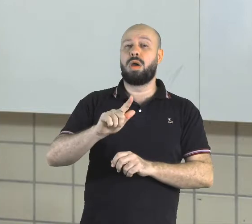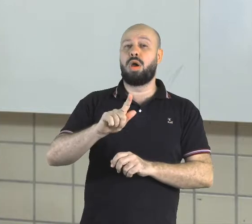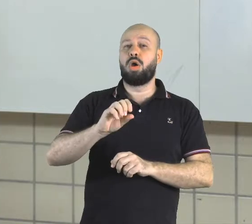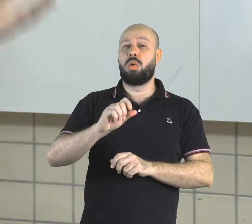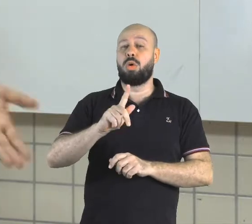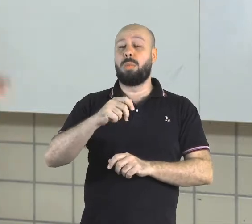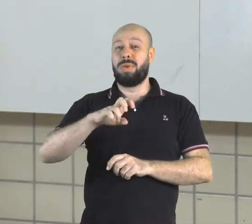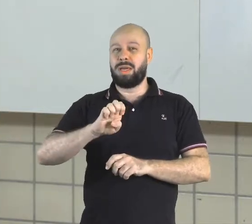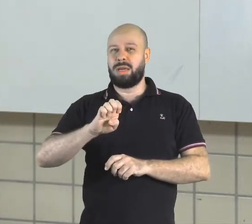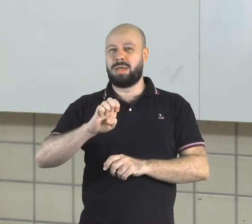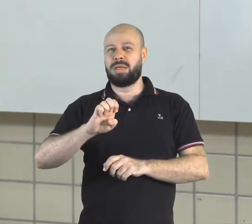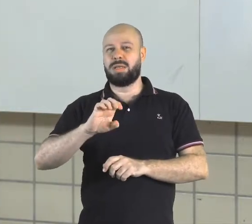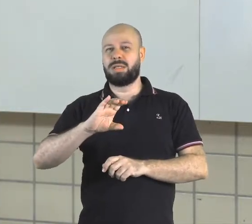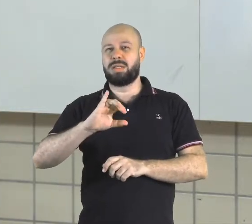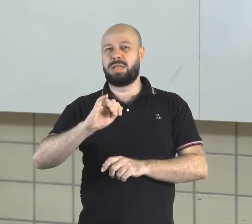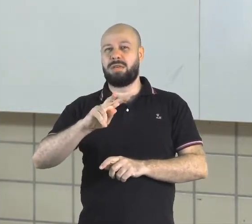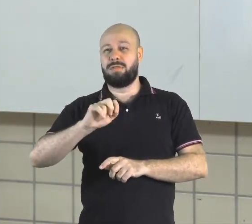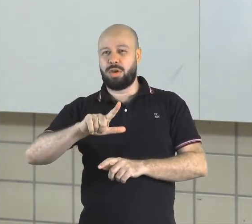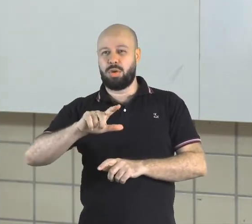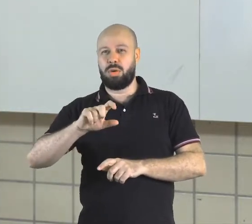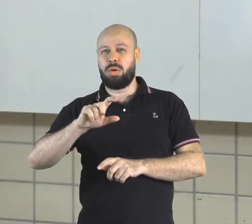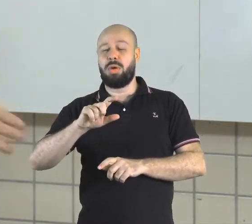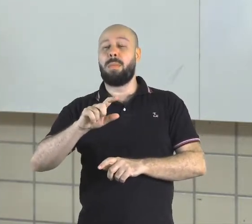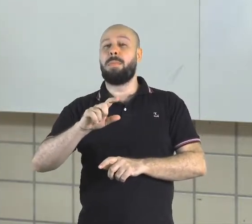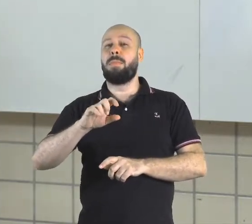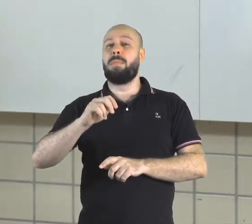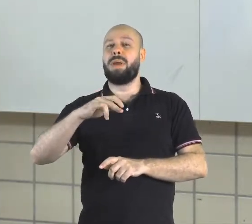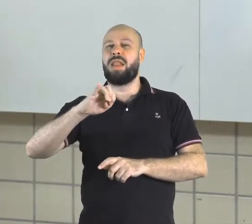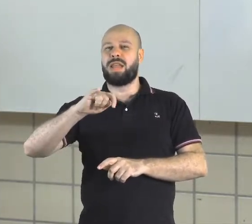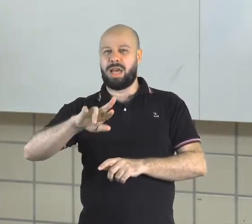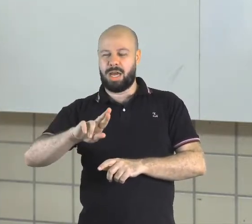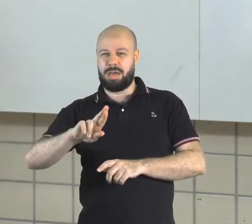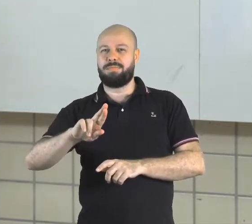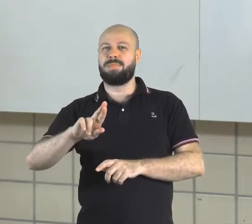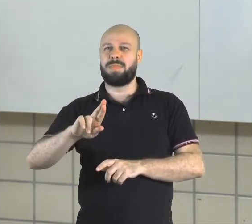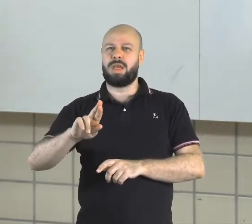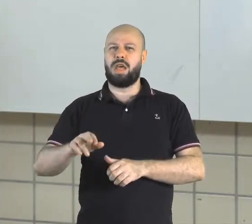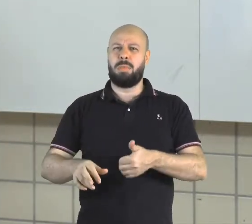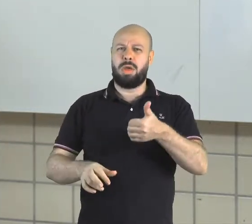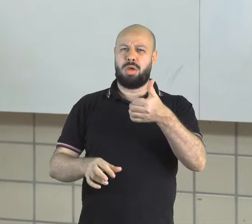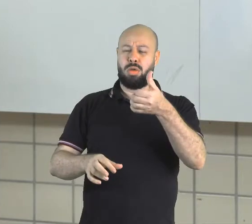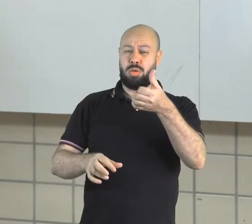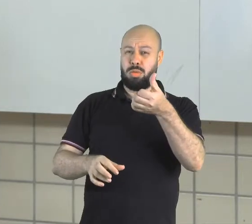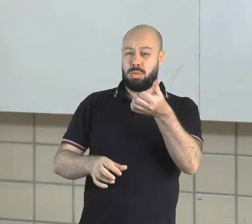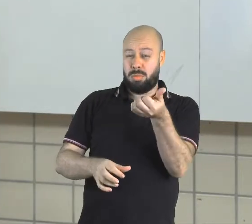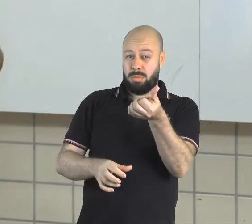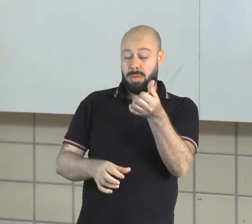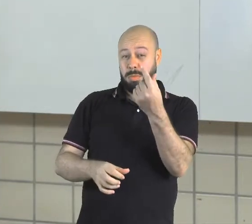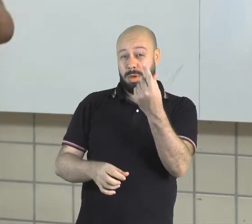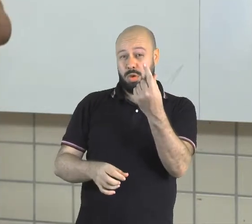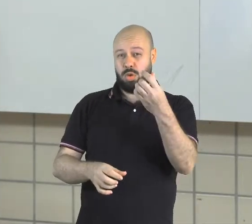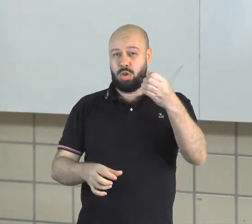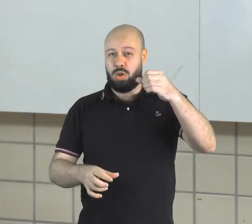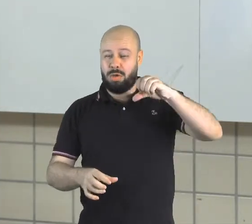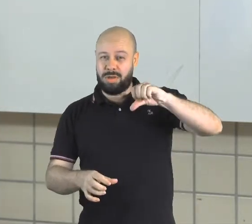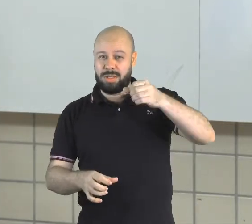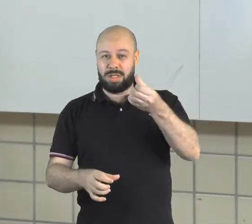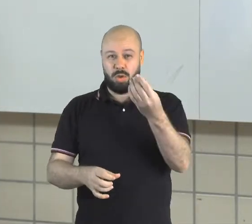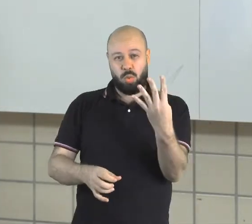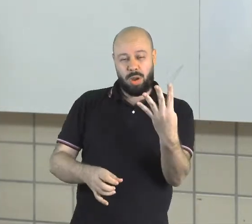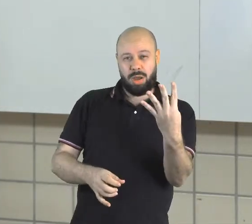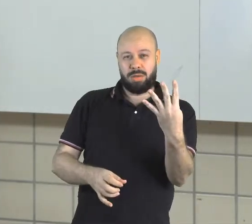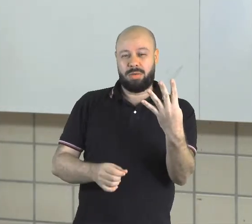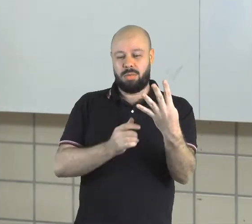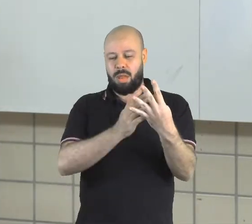Golpe Civil-Militar ou Ditadura Civil-Militar de 1964. Os nomes nós vamos